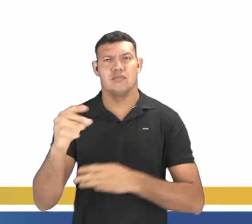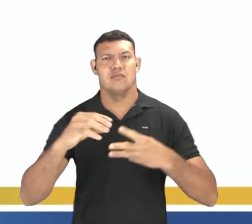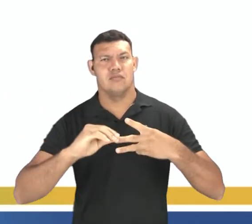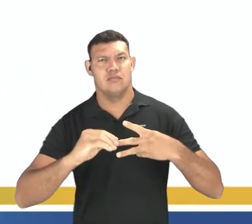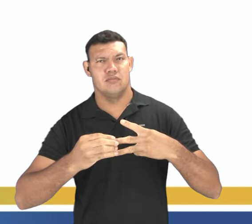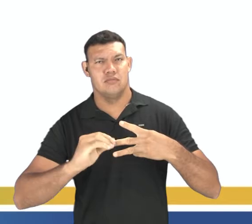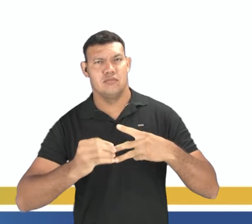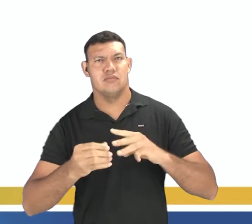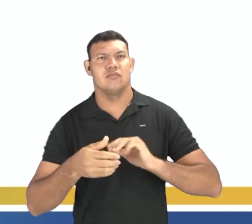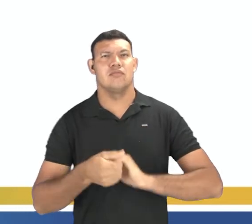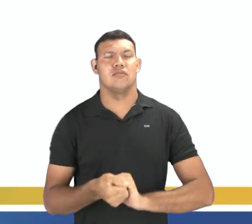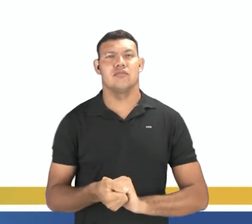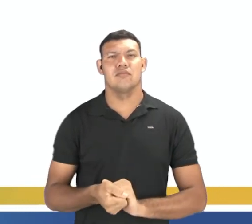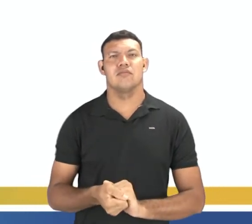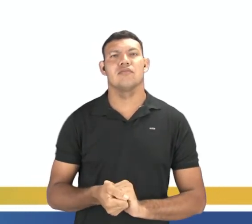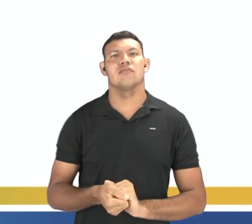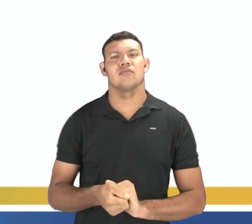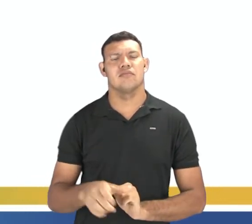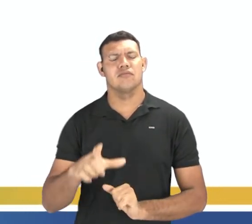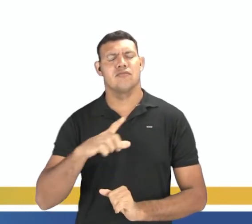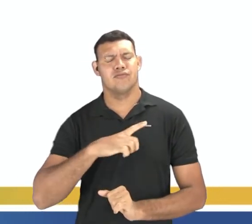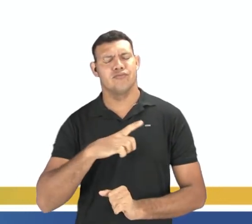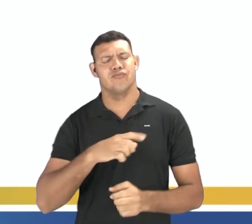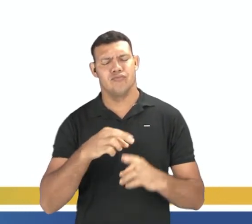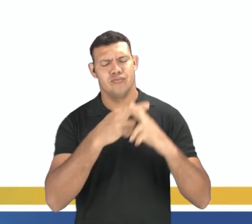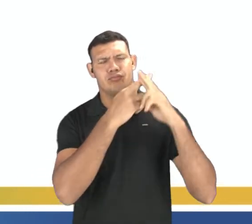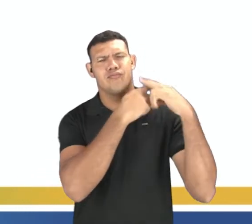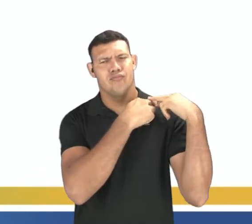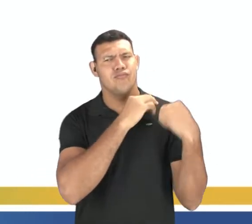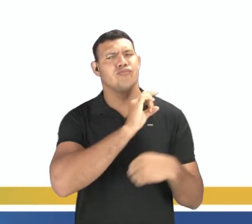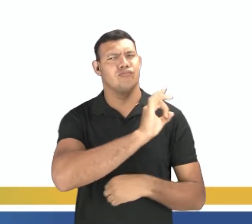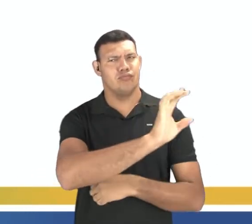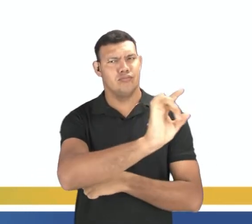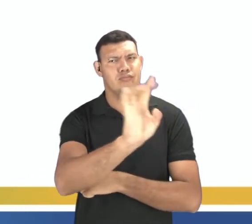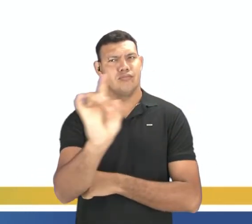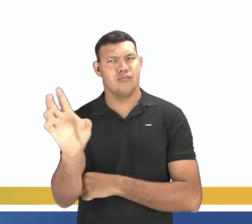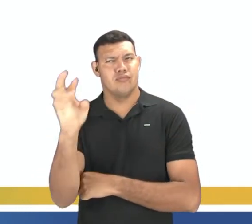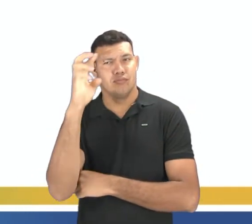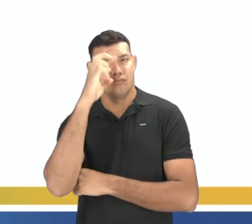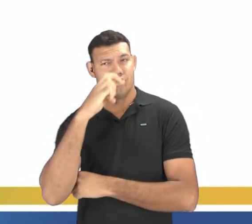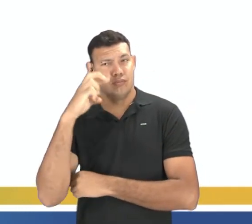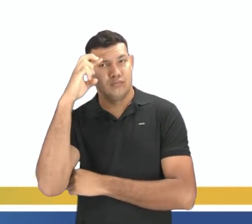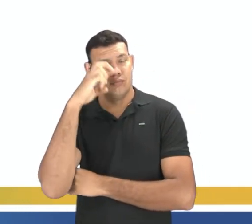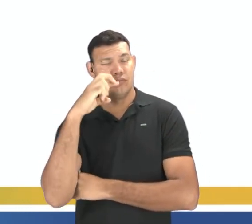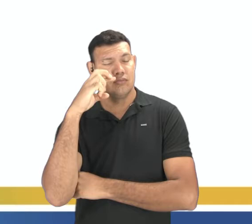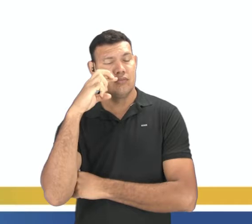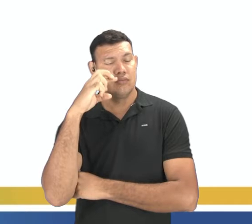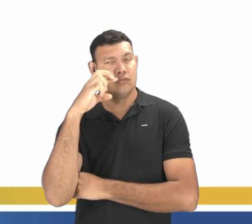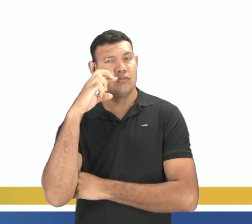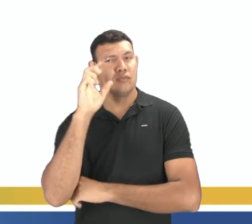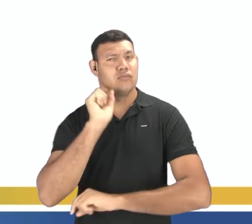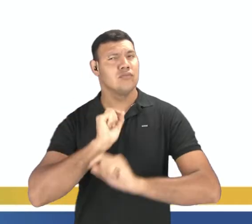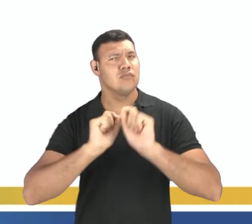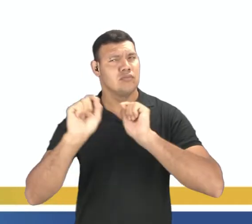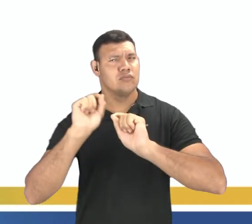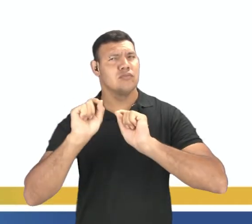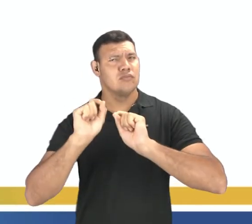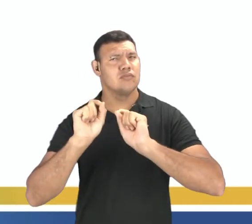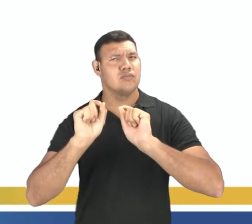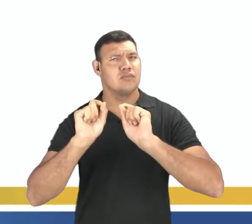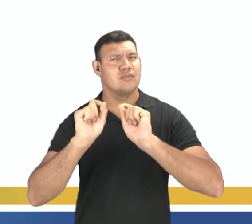e a endoderme, cada um com suas funções. Então, nós podemos observar nesta imagem, que podemos